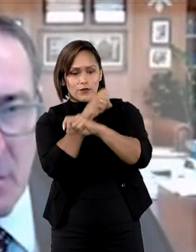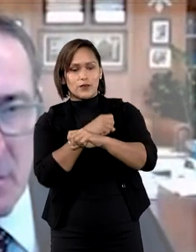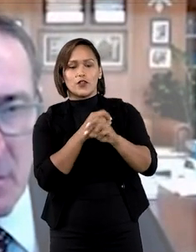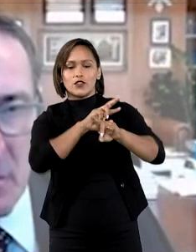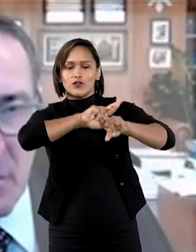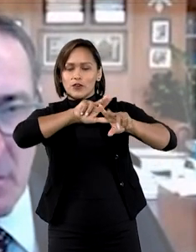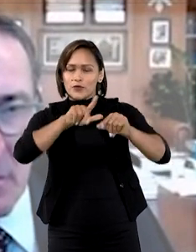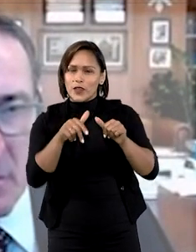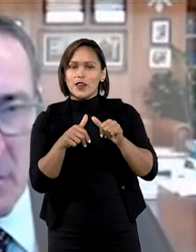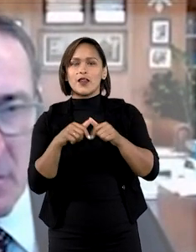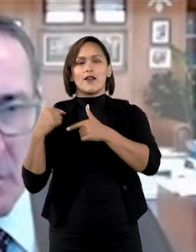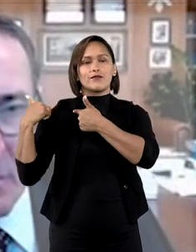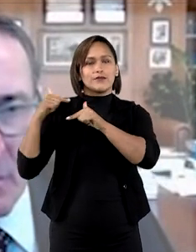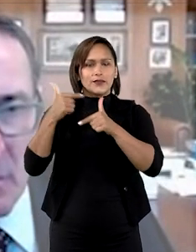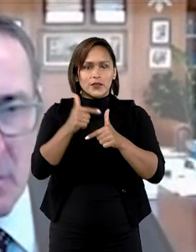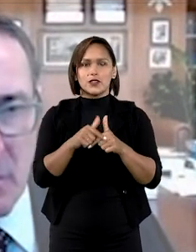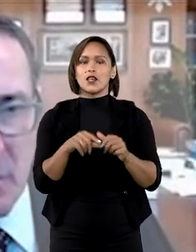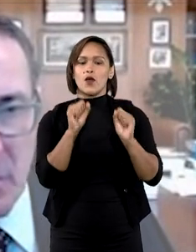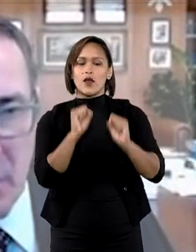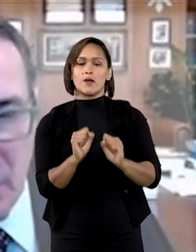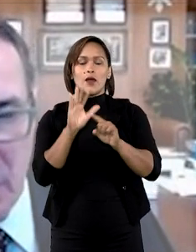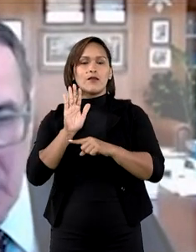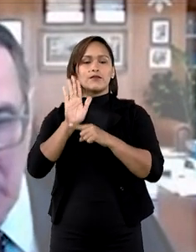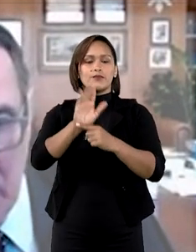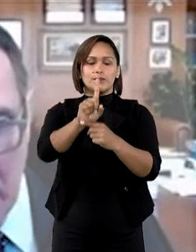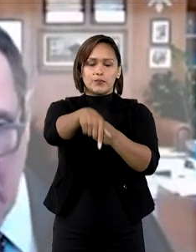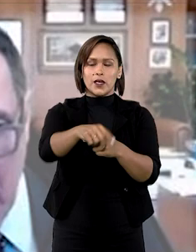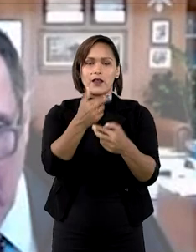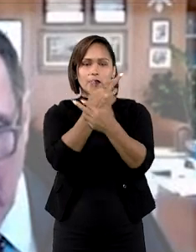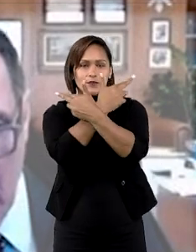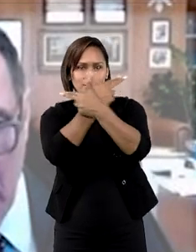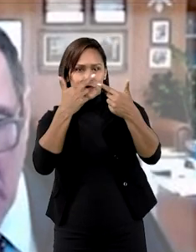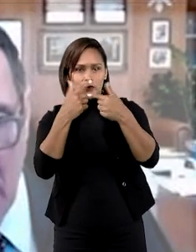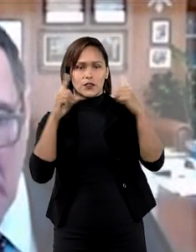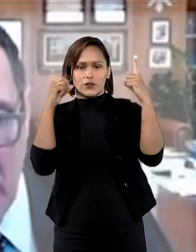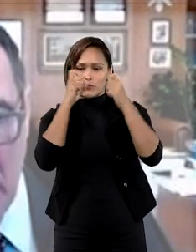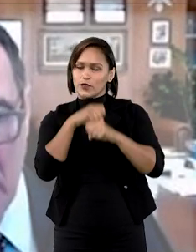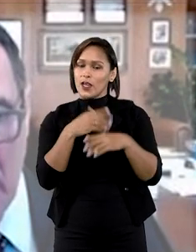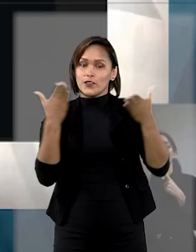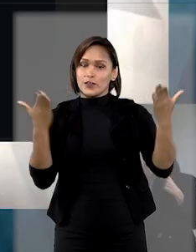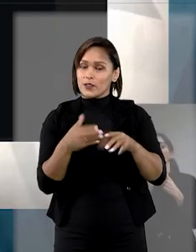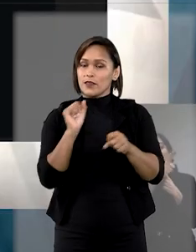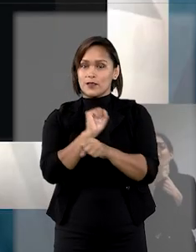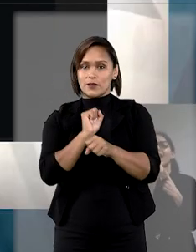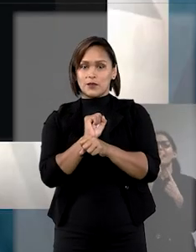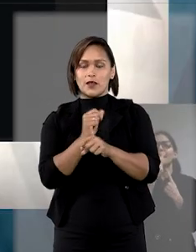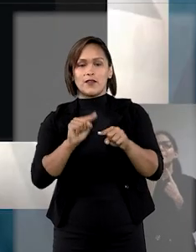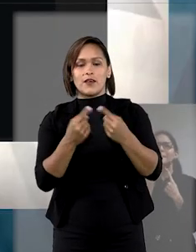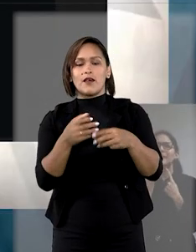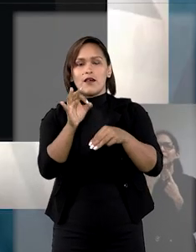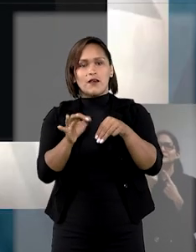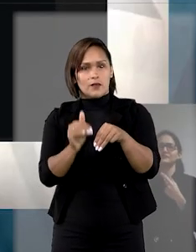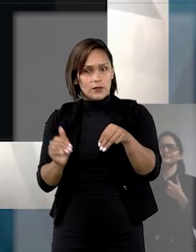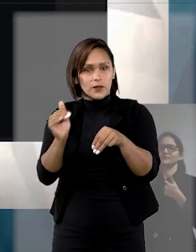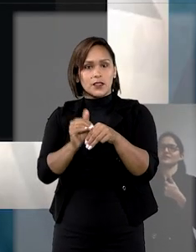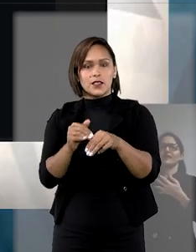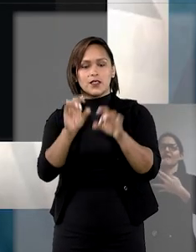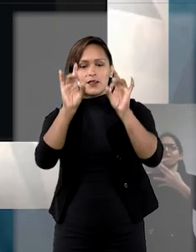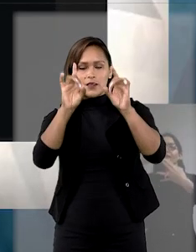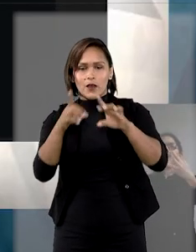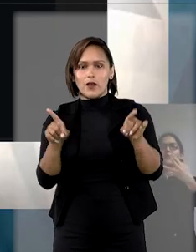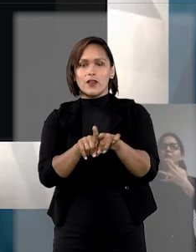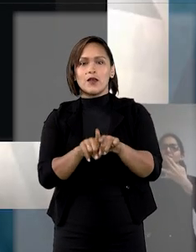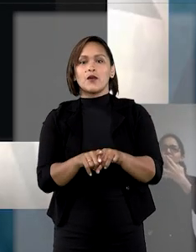decorrentes da diferença de gerações, que acabaram contribuindo para o conflito, eram previsíveis. A ministra destacou que as